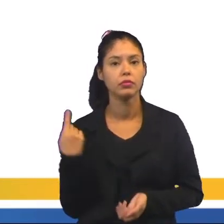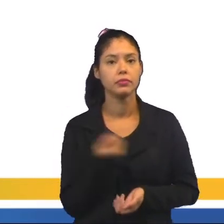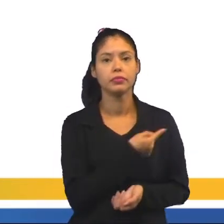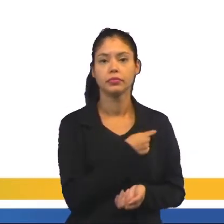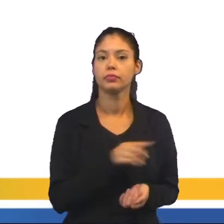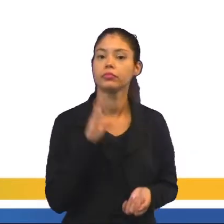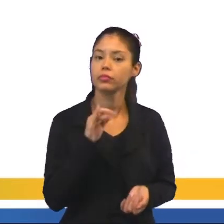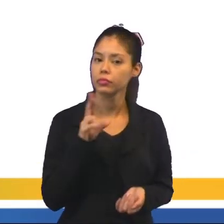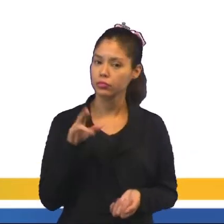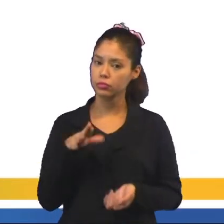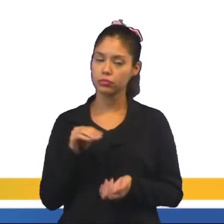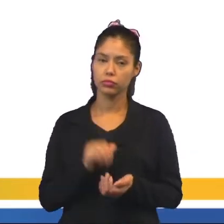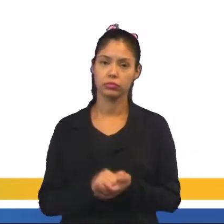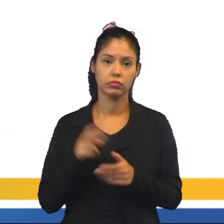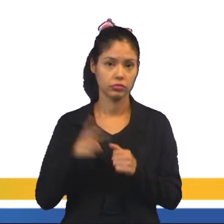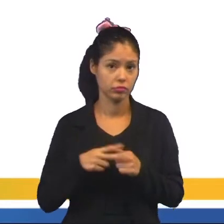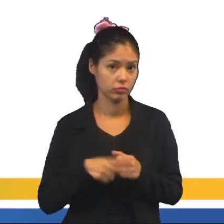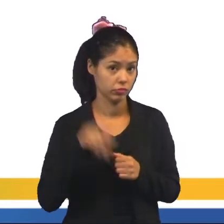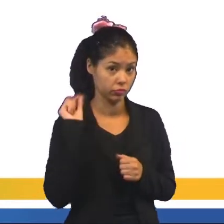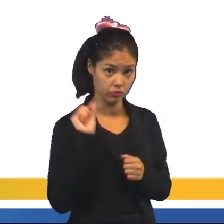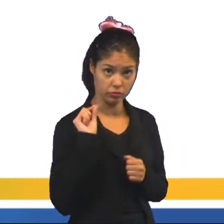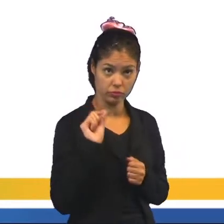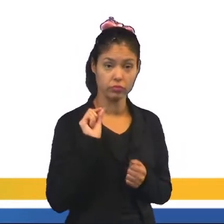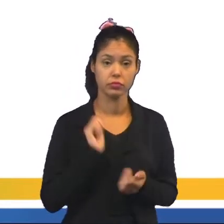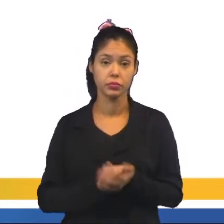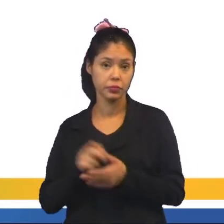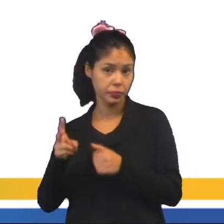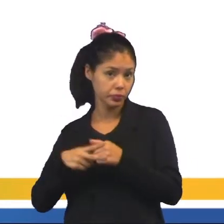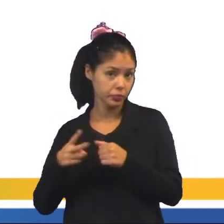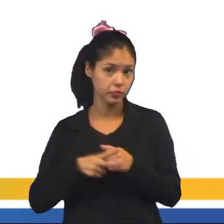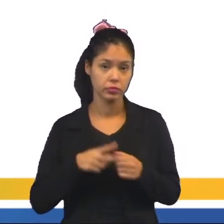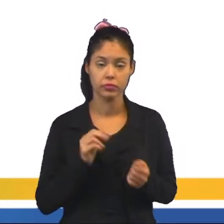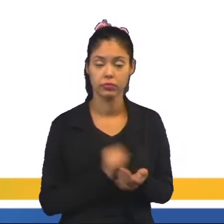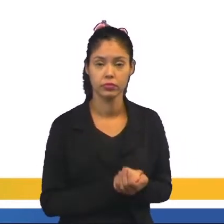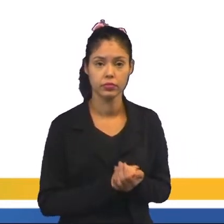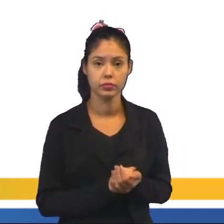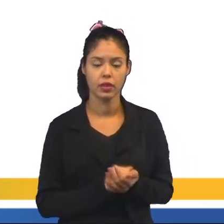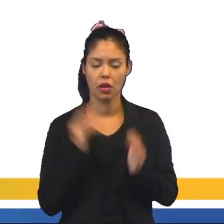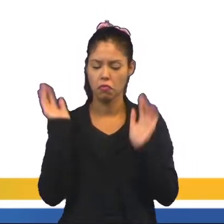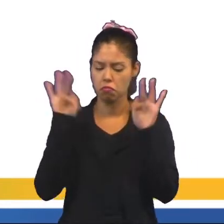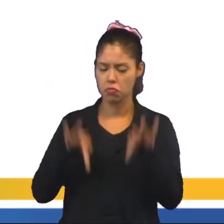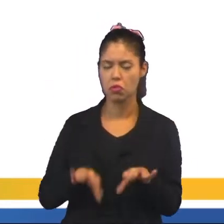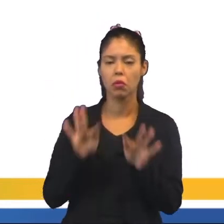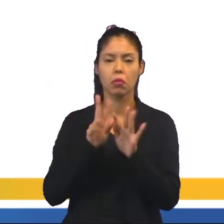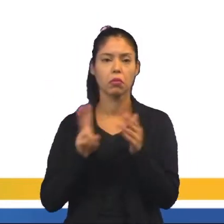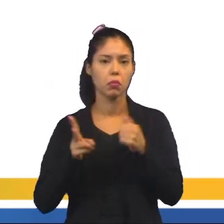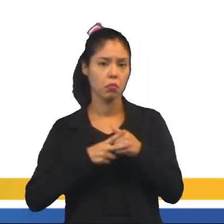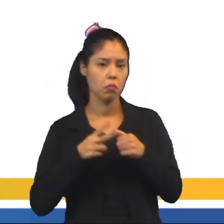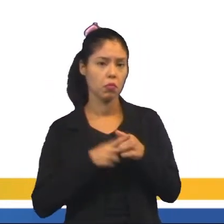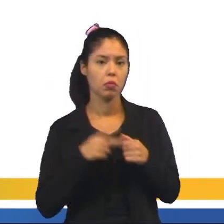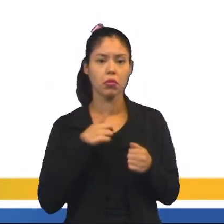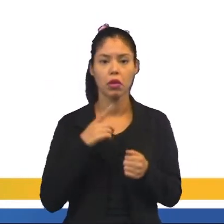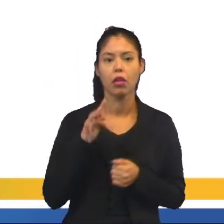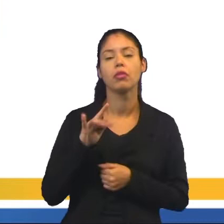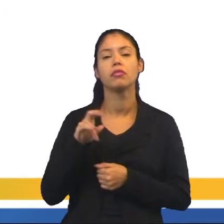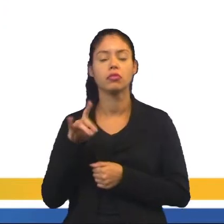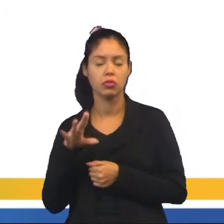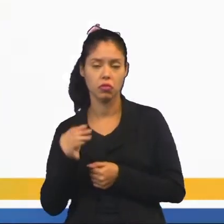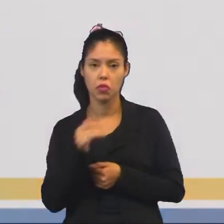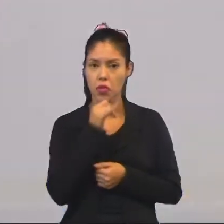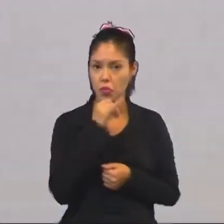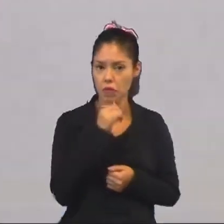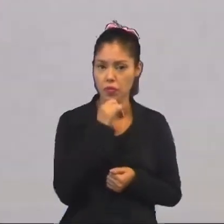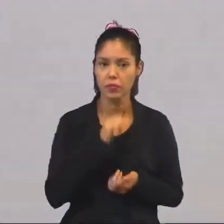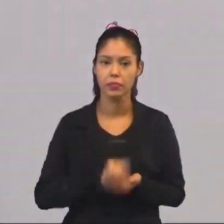fala de conjugação verbal a gente fala de descendência o que é que é descendência de um verbo é a parte final do verbo que está no infinitivo né exemplo